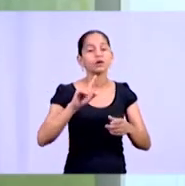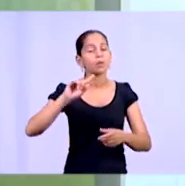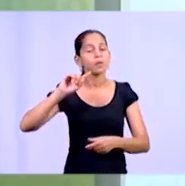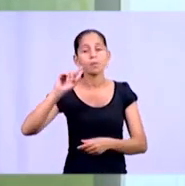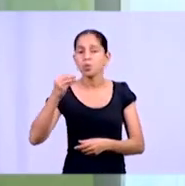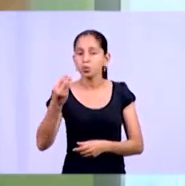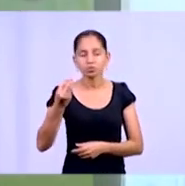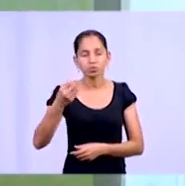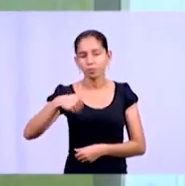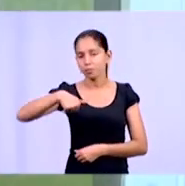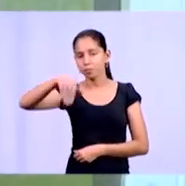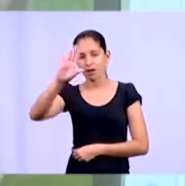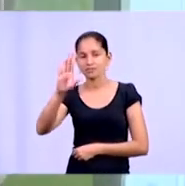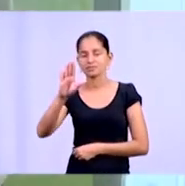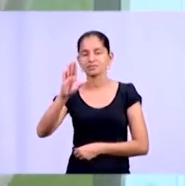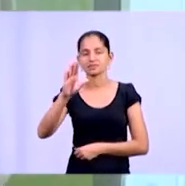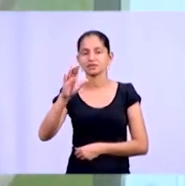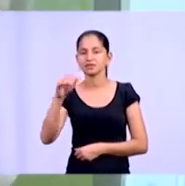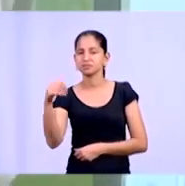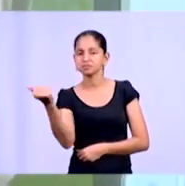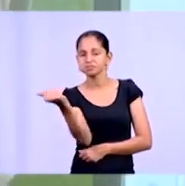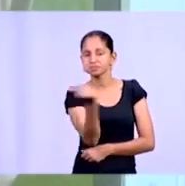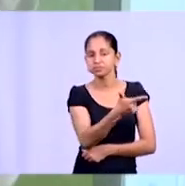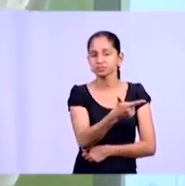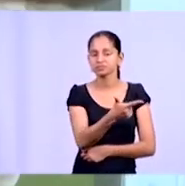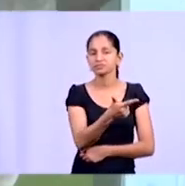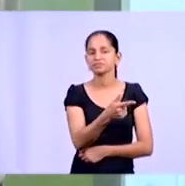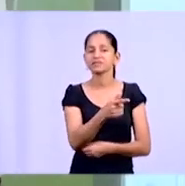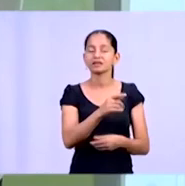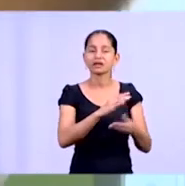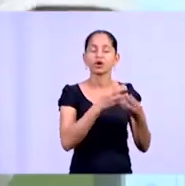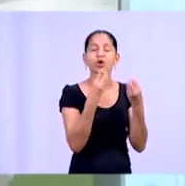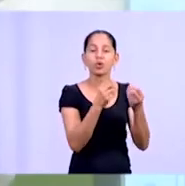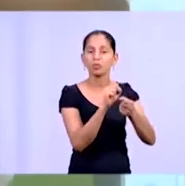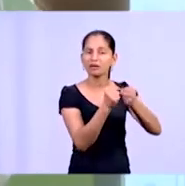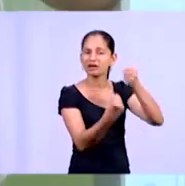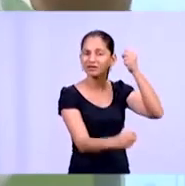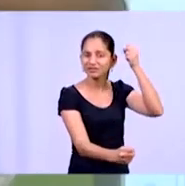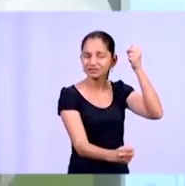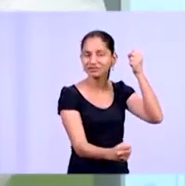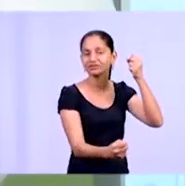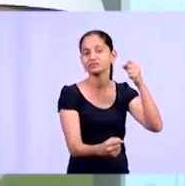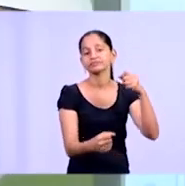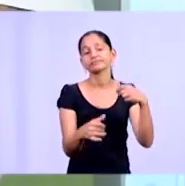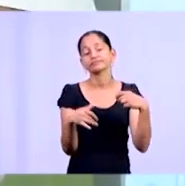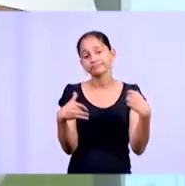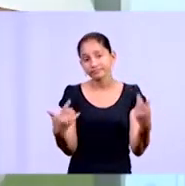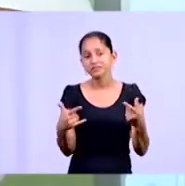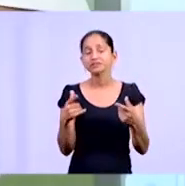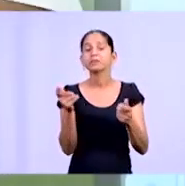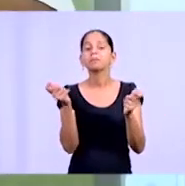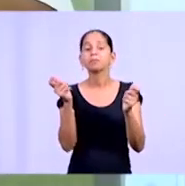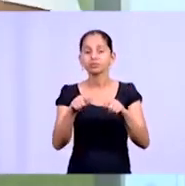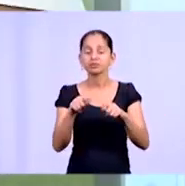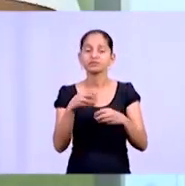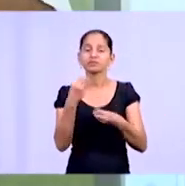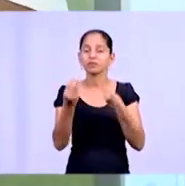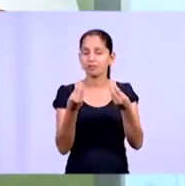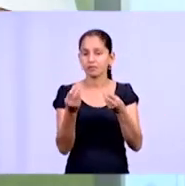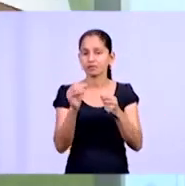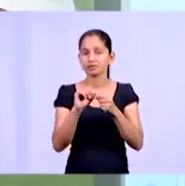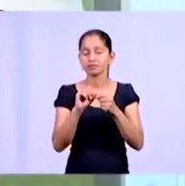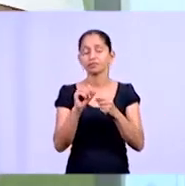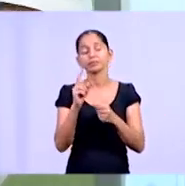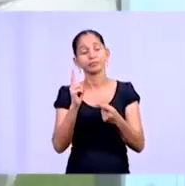mais poderoso do que aquele ENIAC, que ocupava andares inteiros. Isso aí só foi possível graças